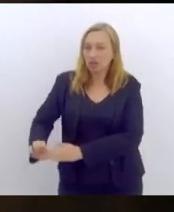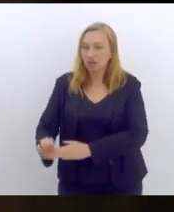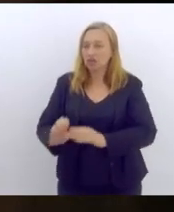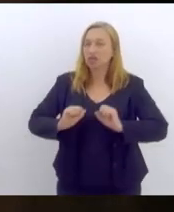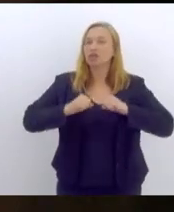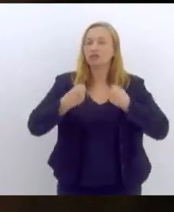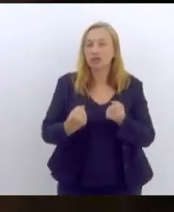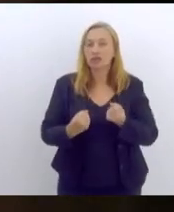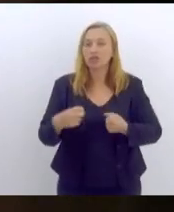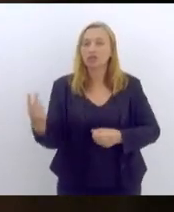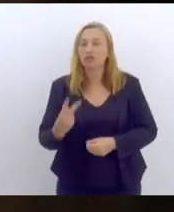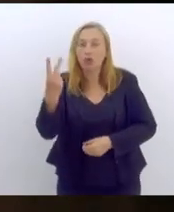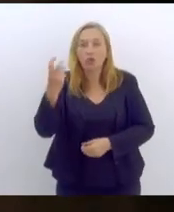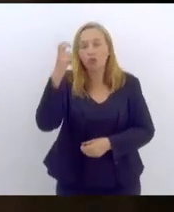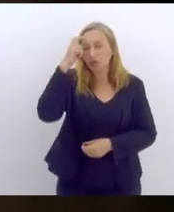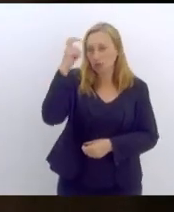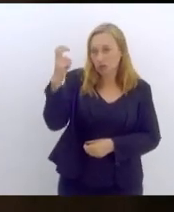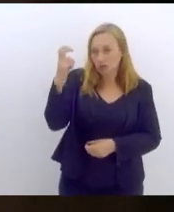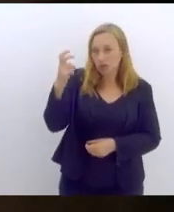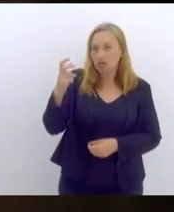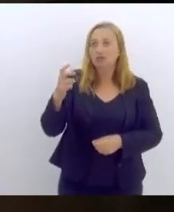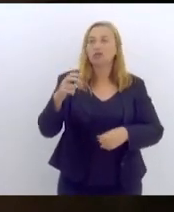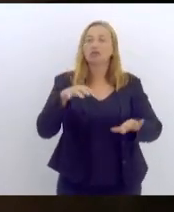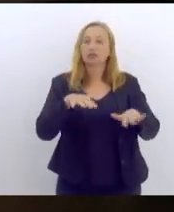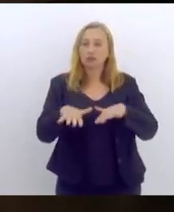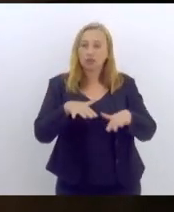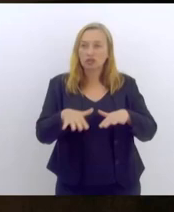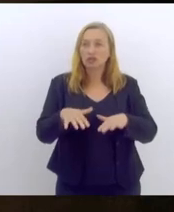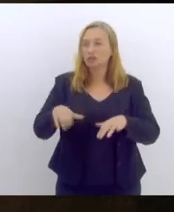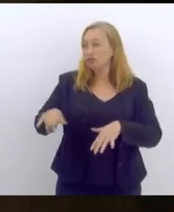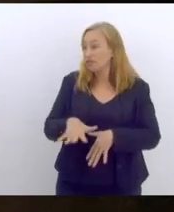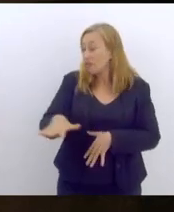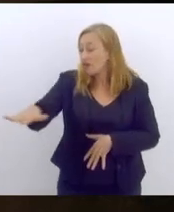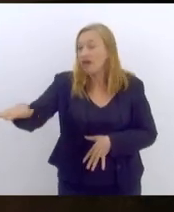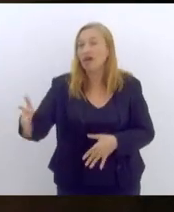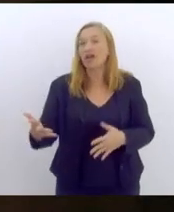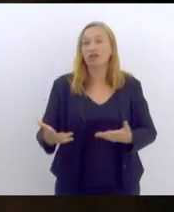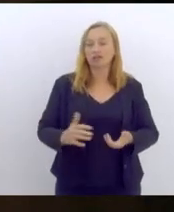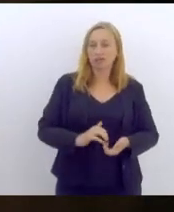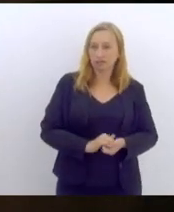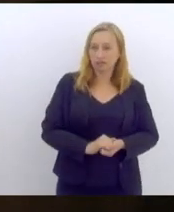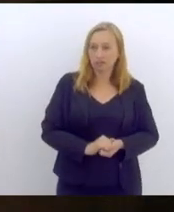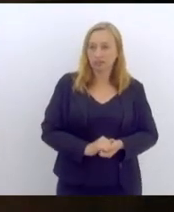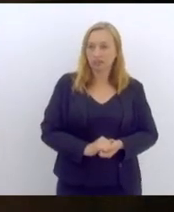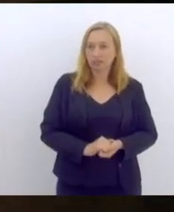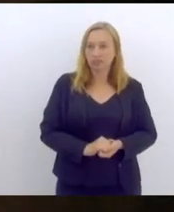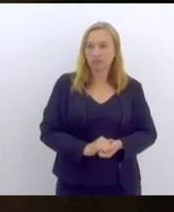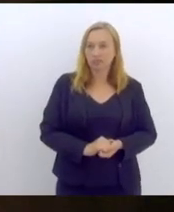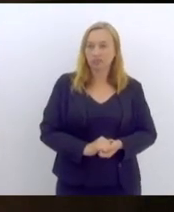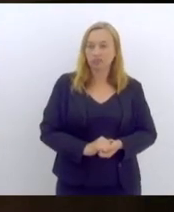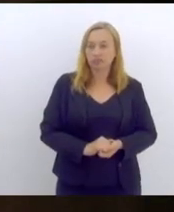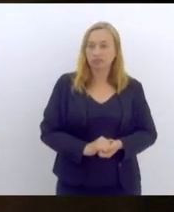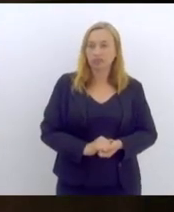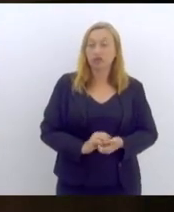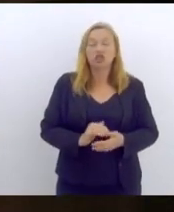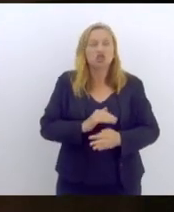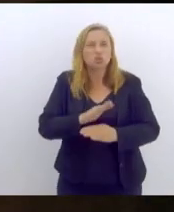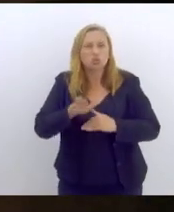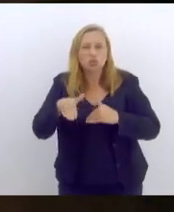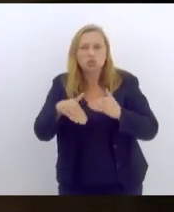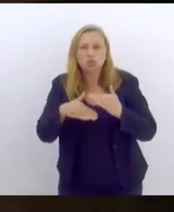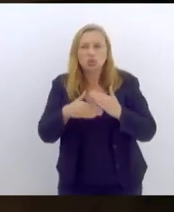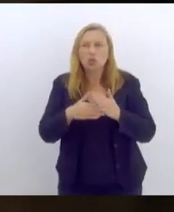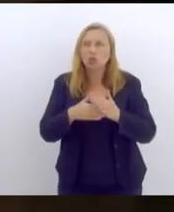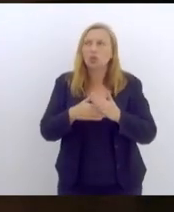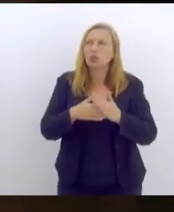valores culturais, de defesa das manifestações da periferia, da favela, de toda